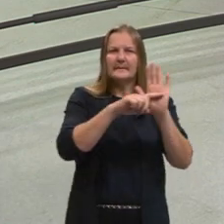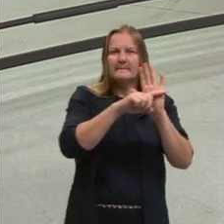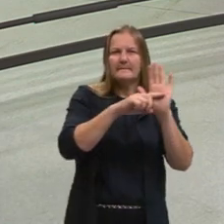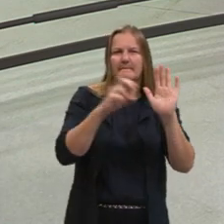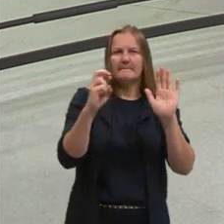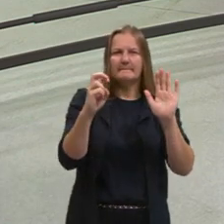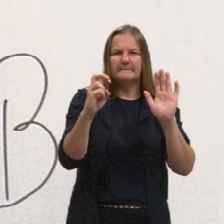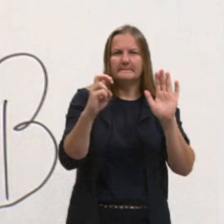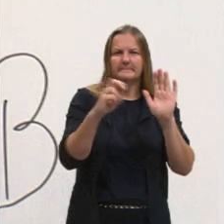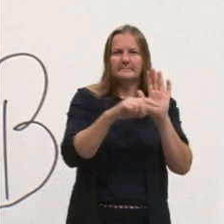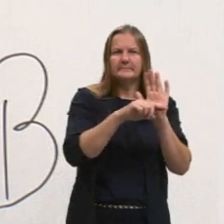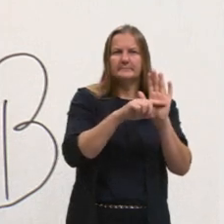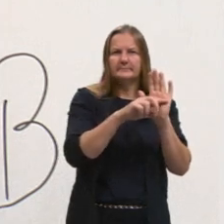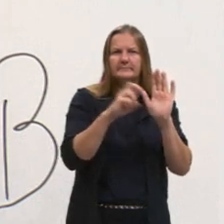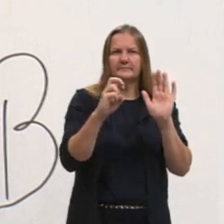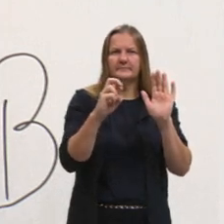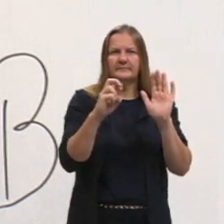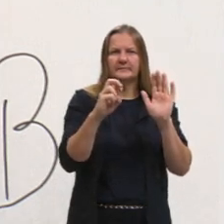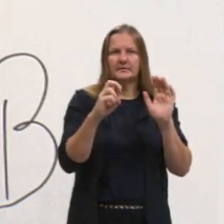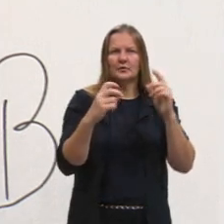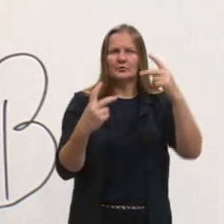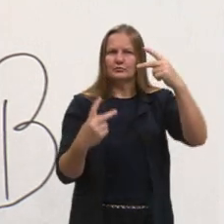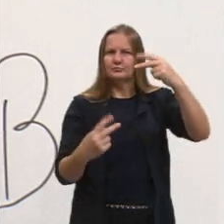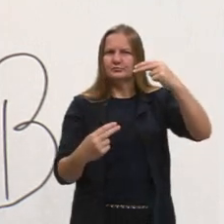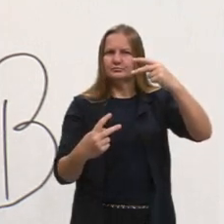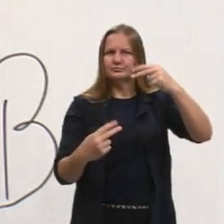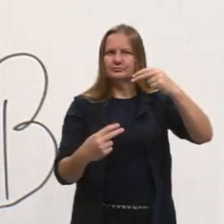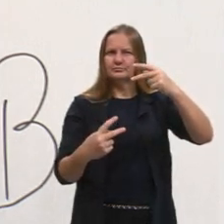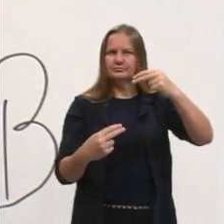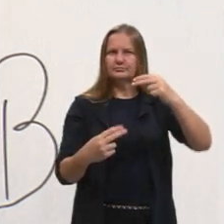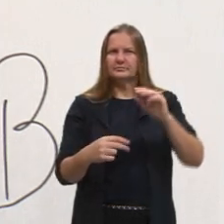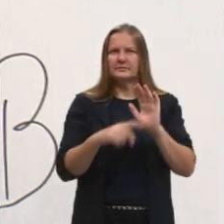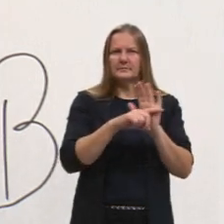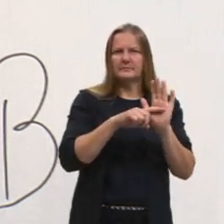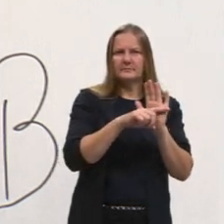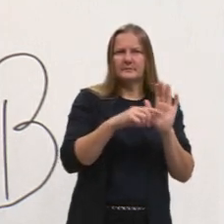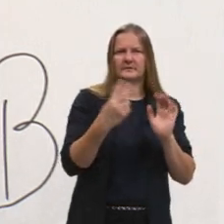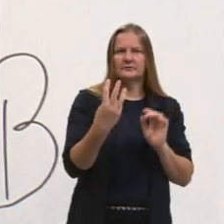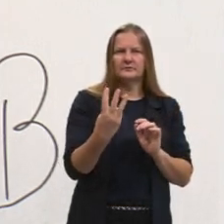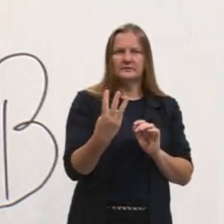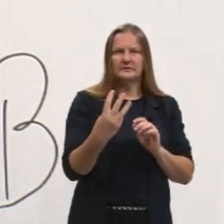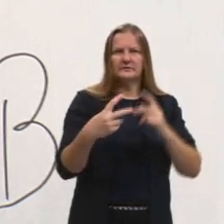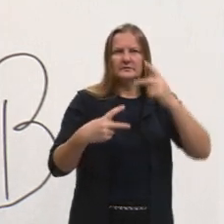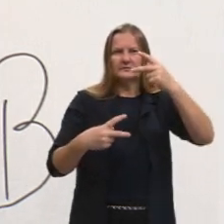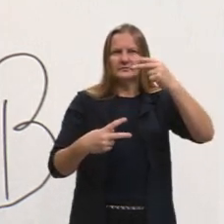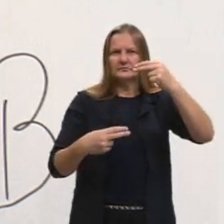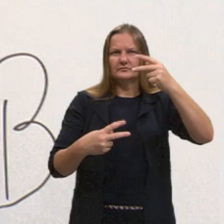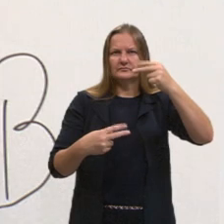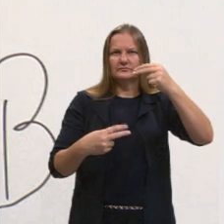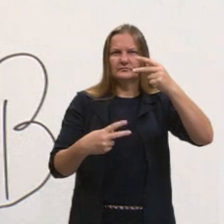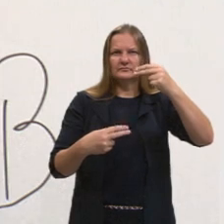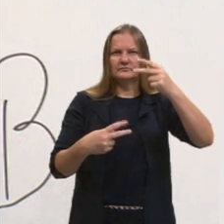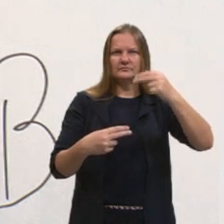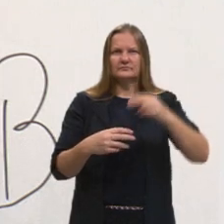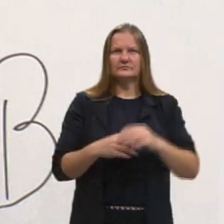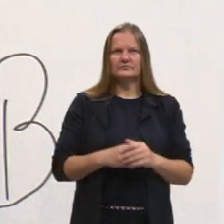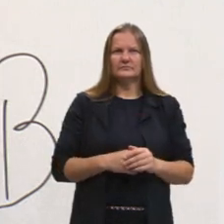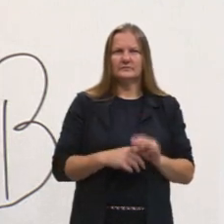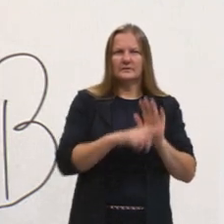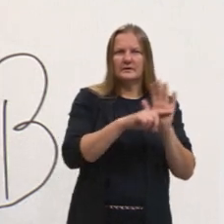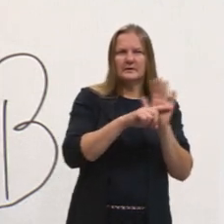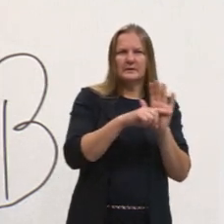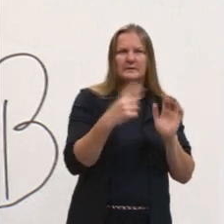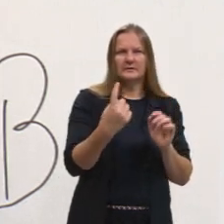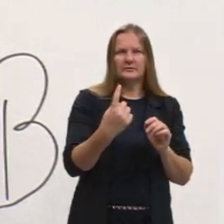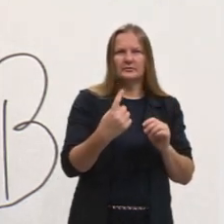5 - 5 tá aqui e tá em a Ok o menos três está aqui e está em ar o